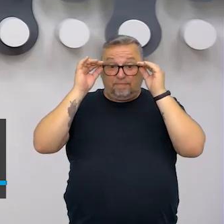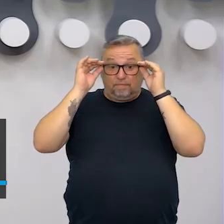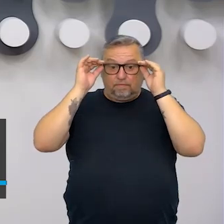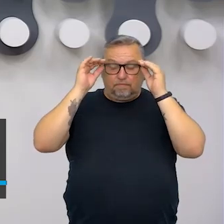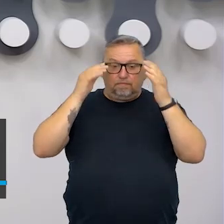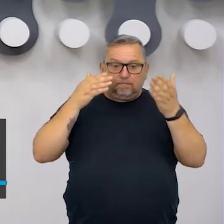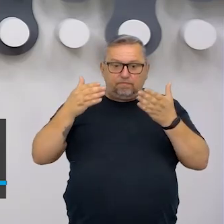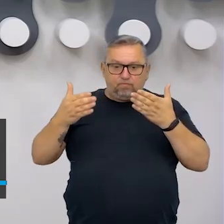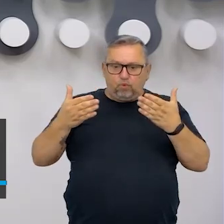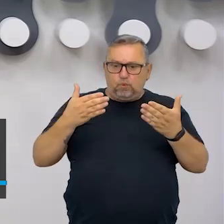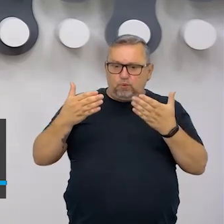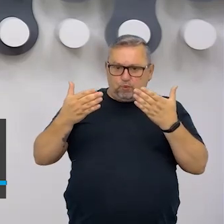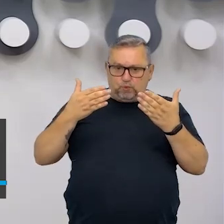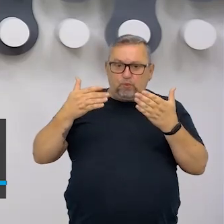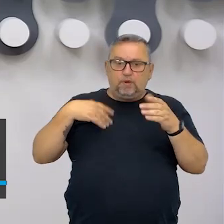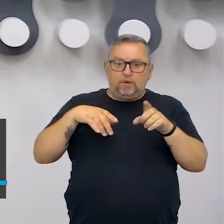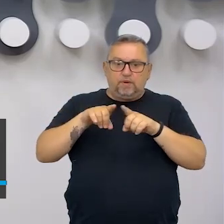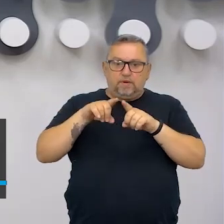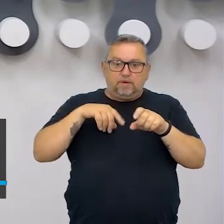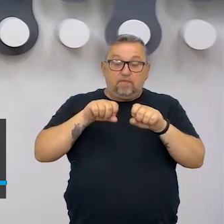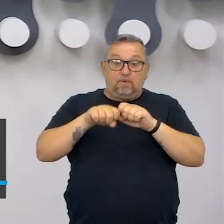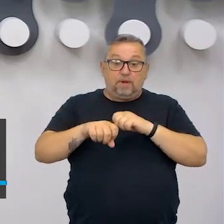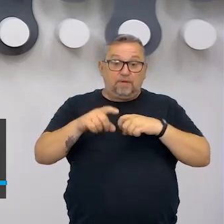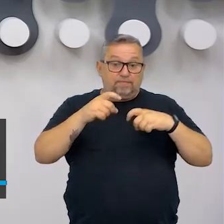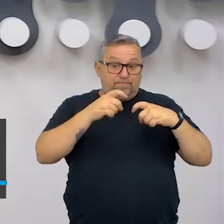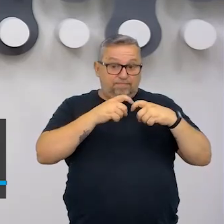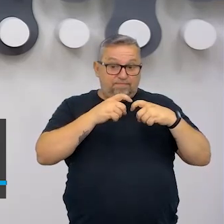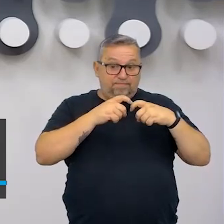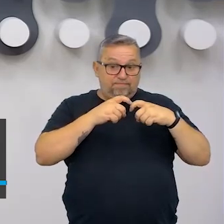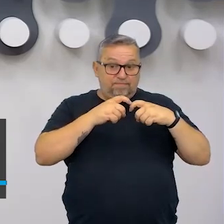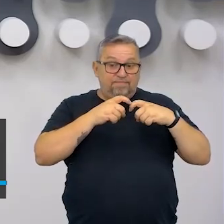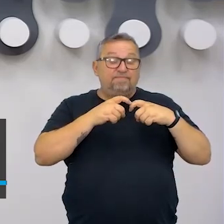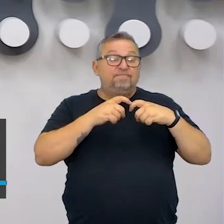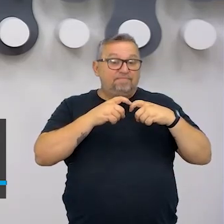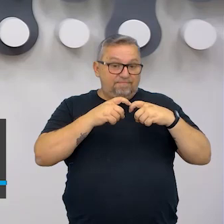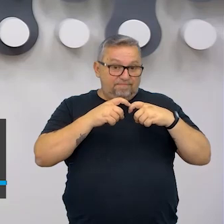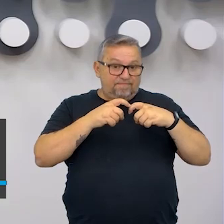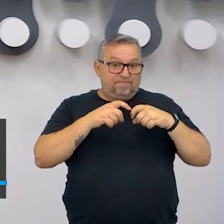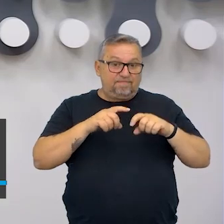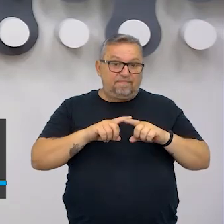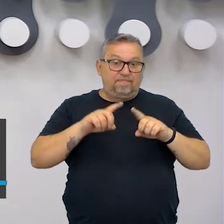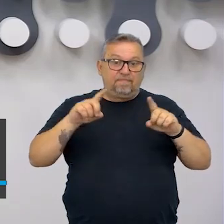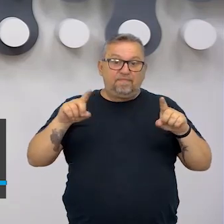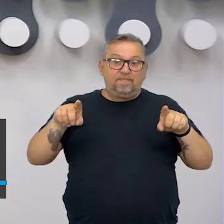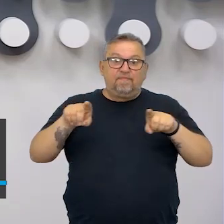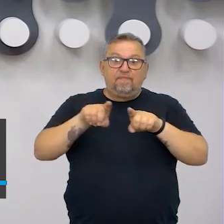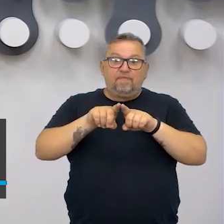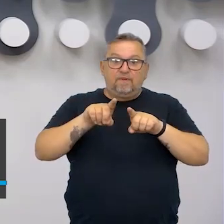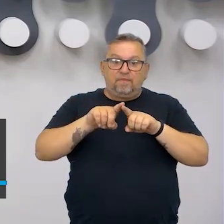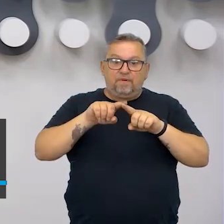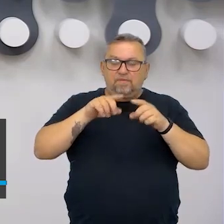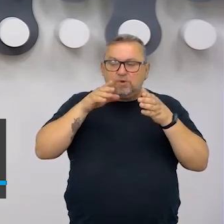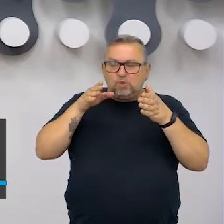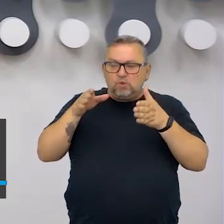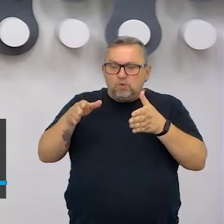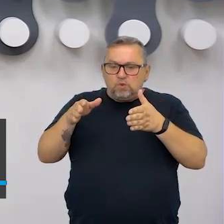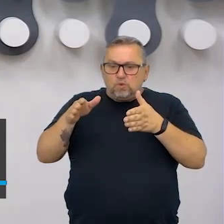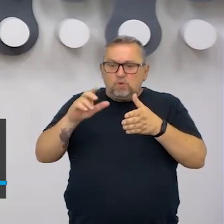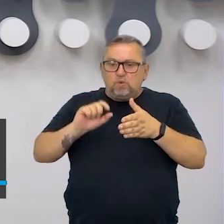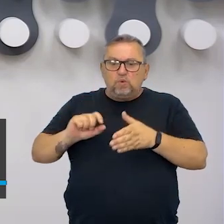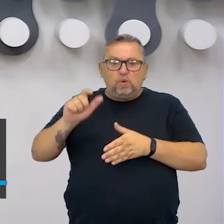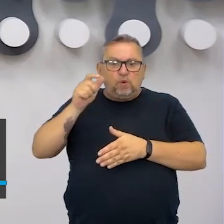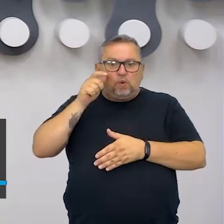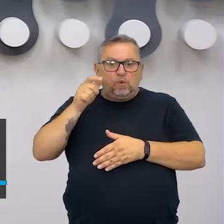Fanon, ele tinha uma formação em medicina, né? Ele era um médico também, mas ele era uma pessoa muito interessada